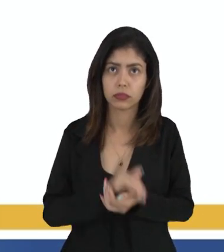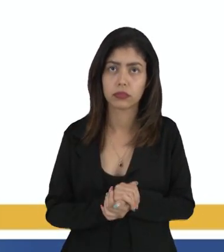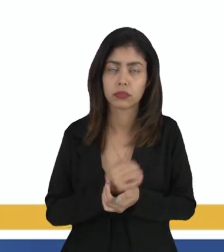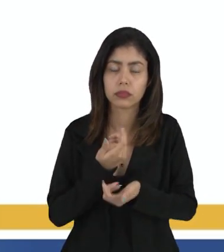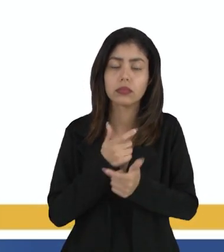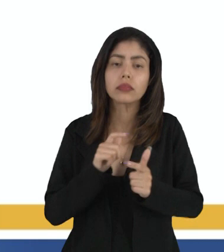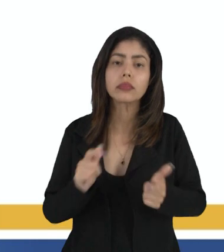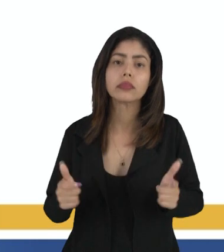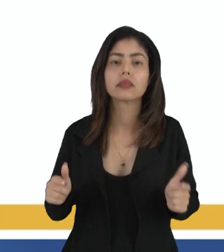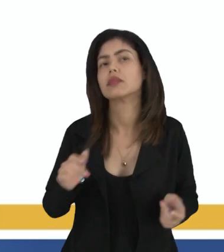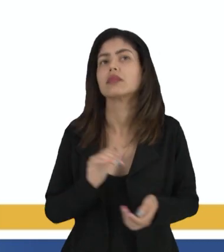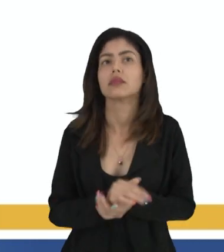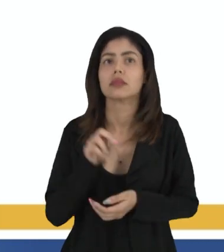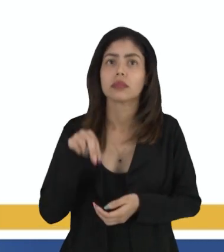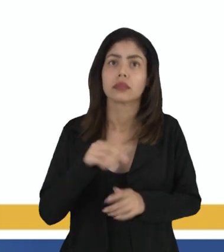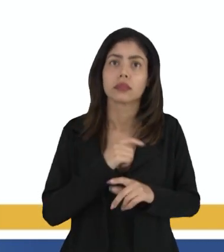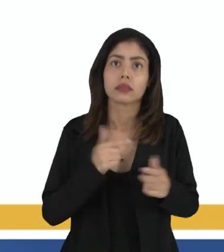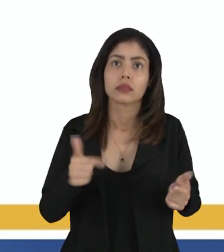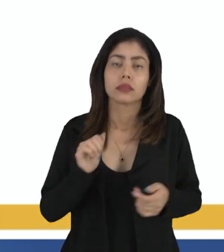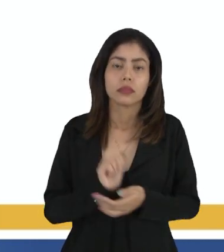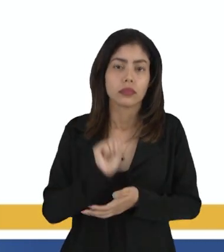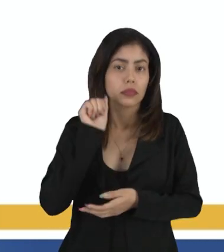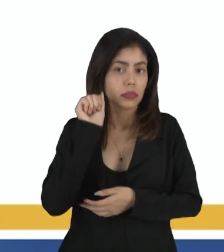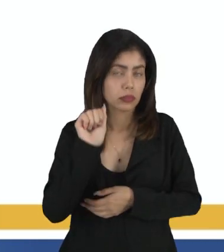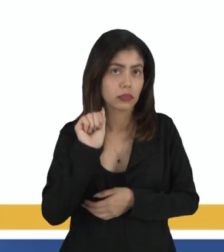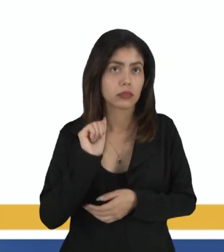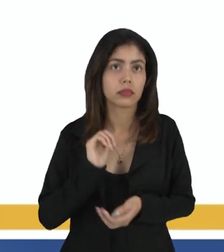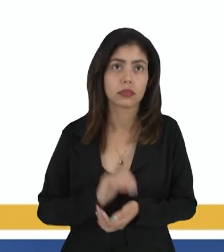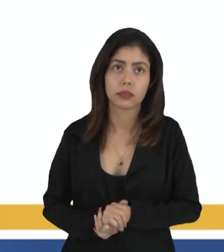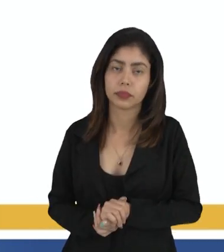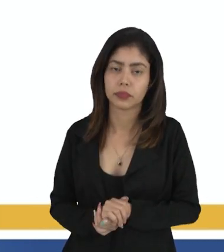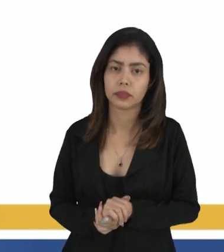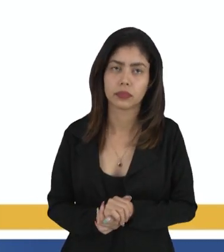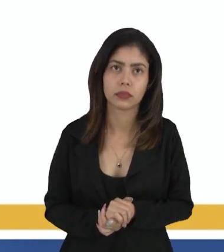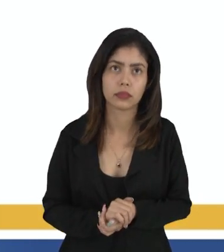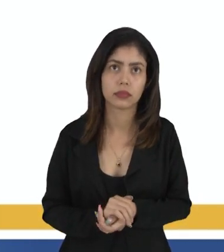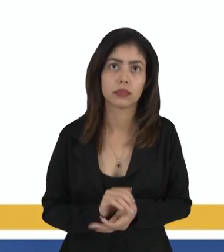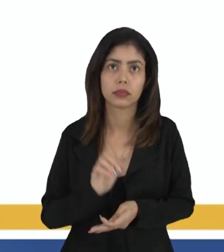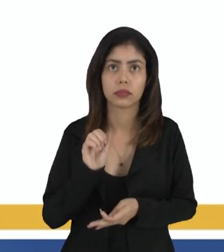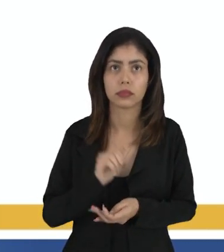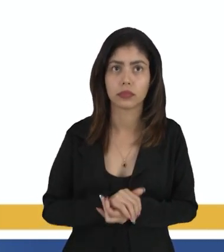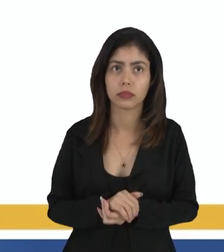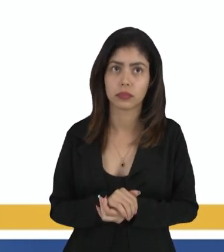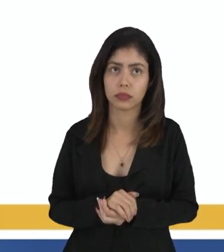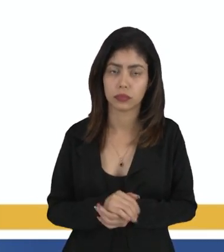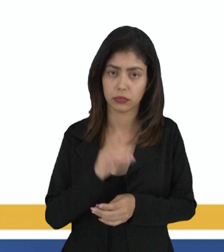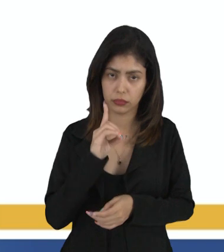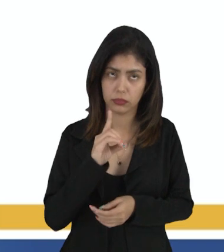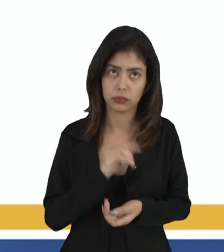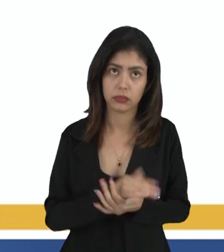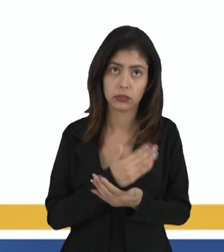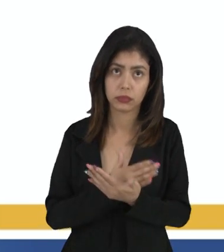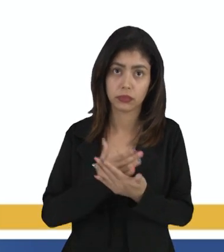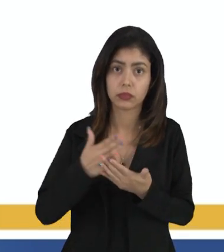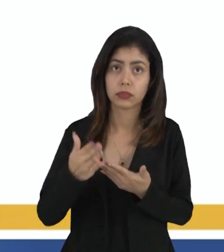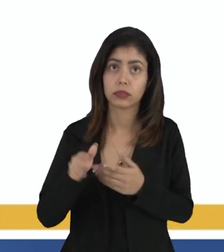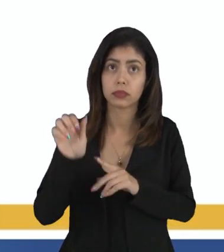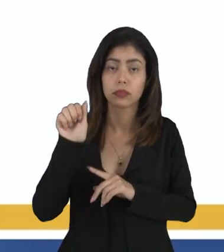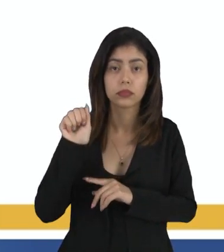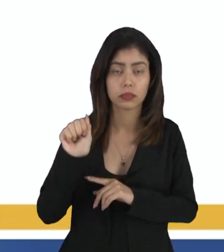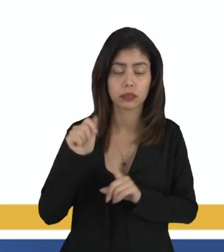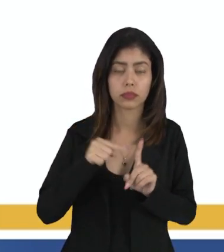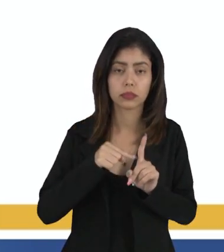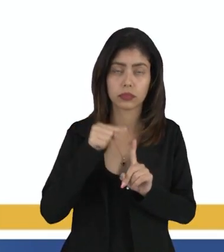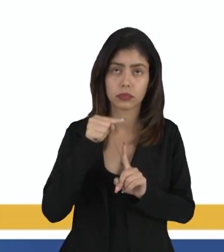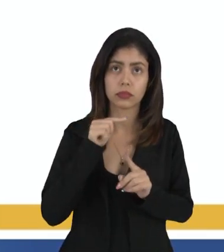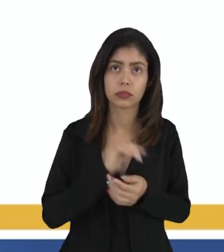temperatura de N, lembrando que N é o negro, é maior do que a temperatura de A, que é o aluminizado. D. De